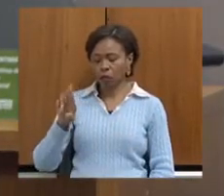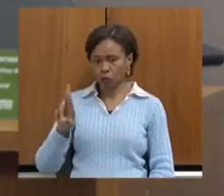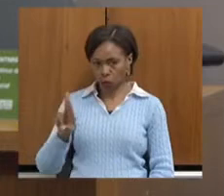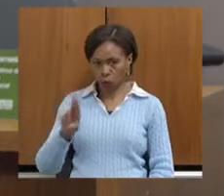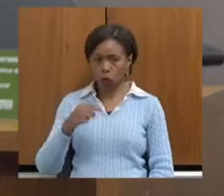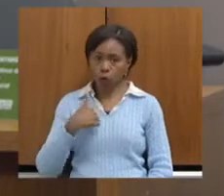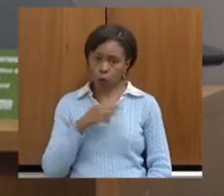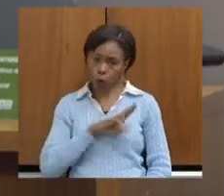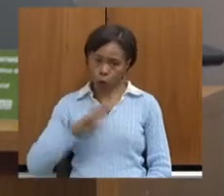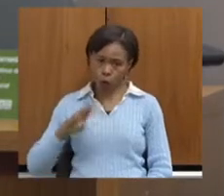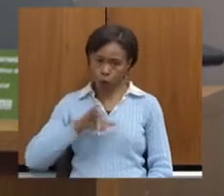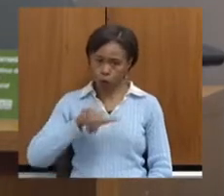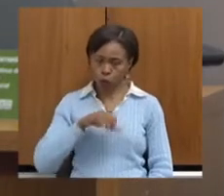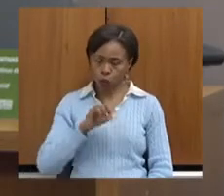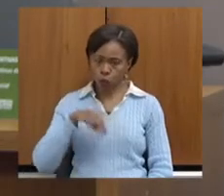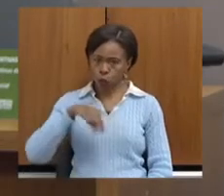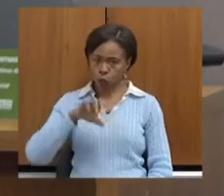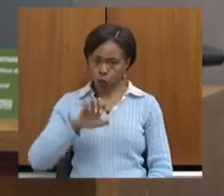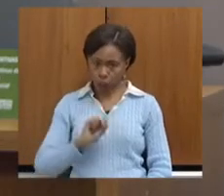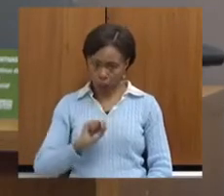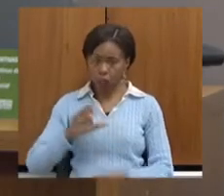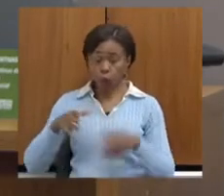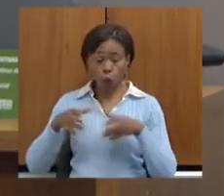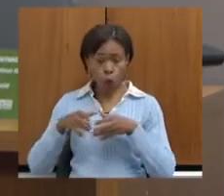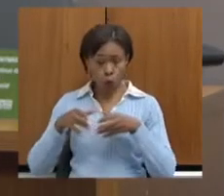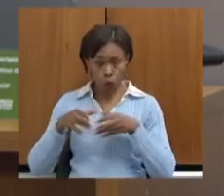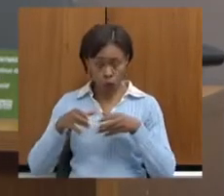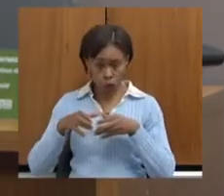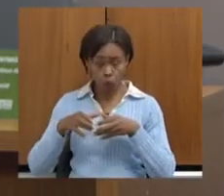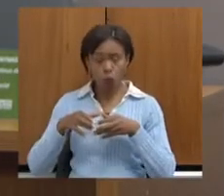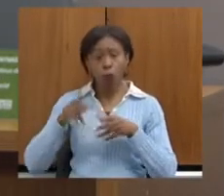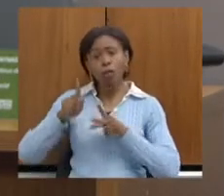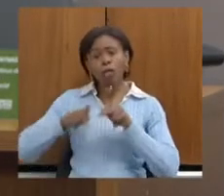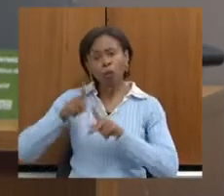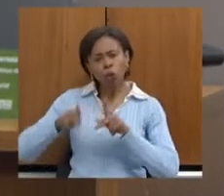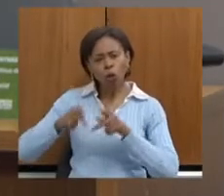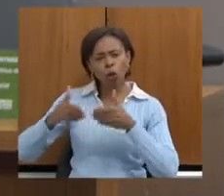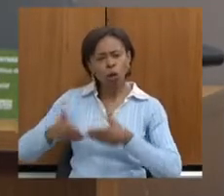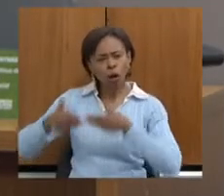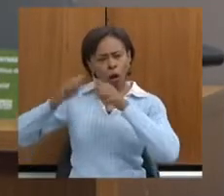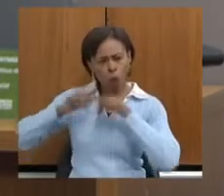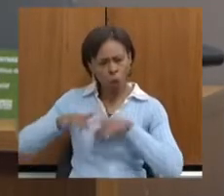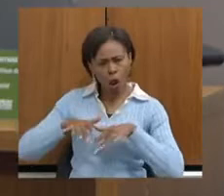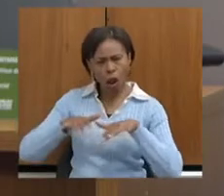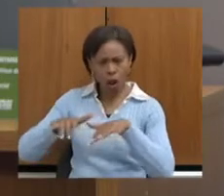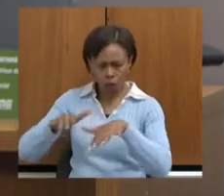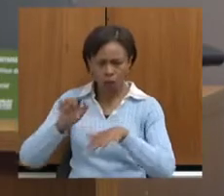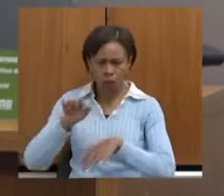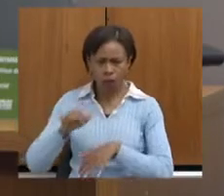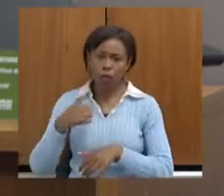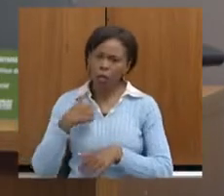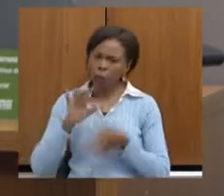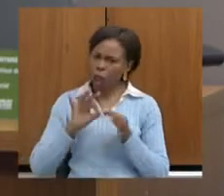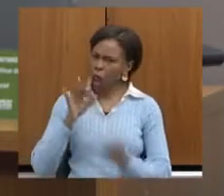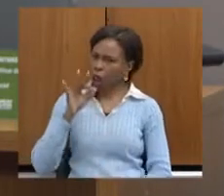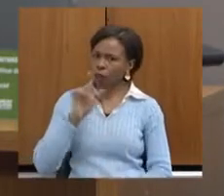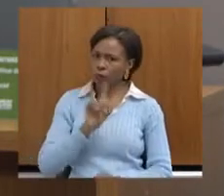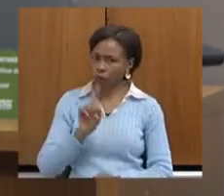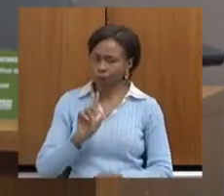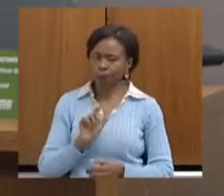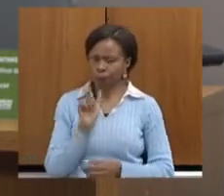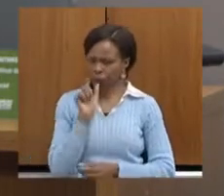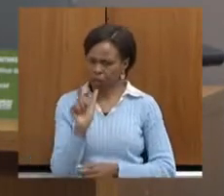comissão dos atingidos por barragem é não vou falar muito tempo que eu sou de poucas palavras